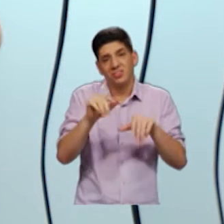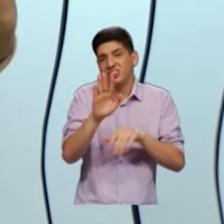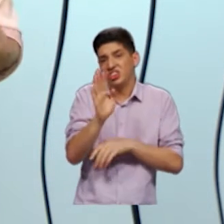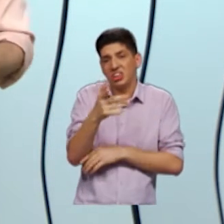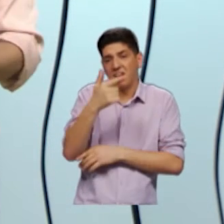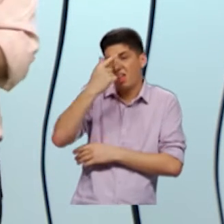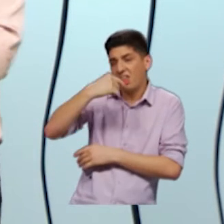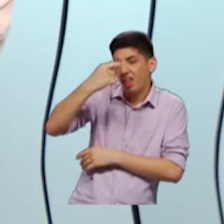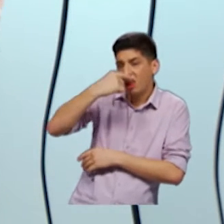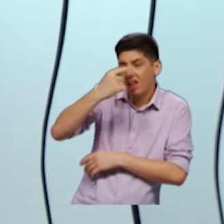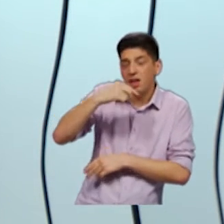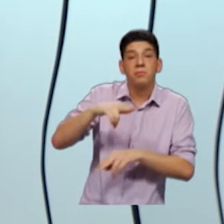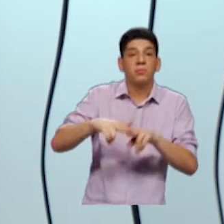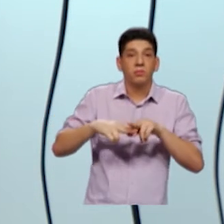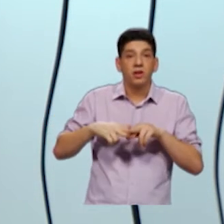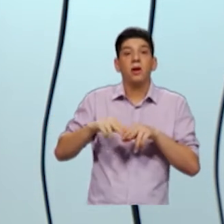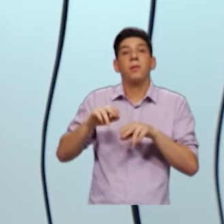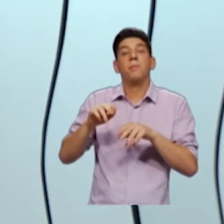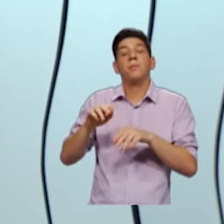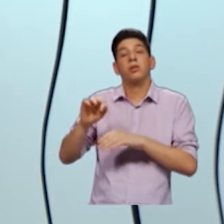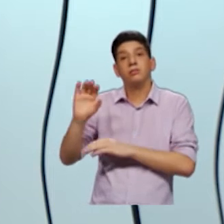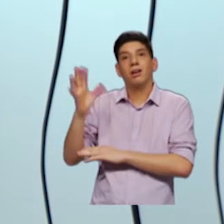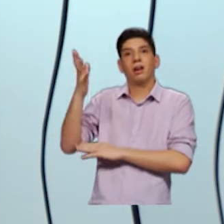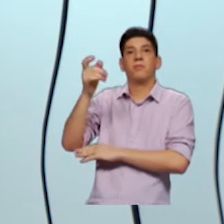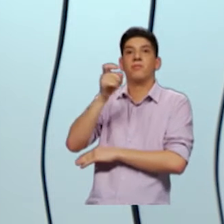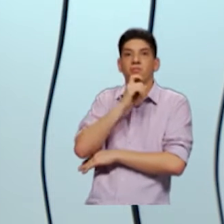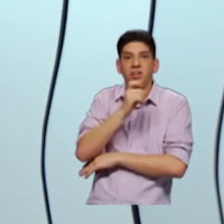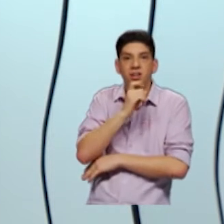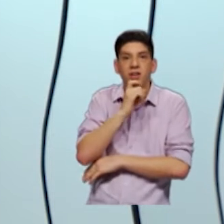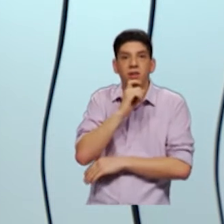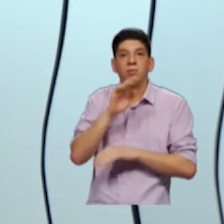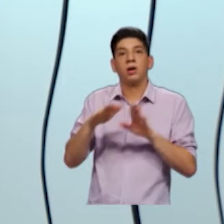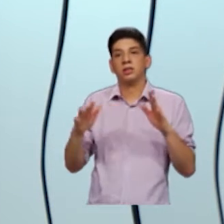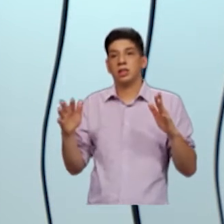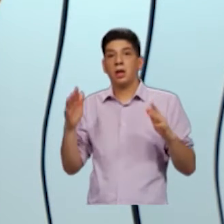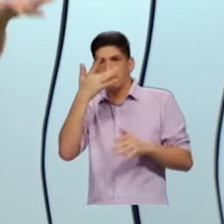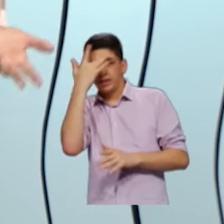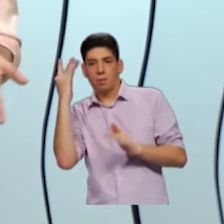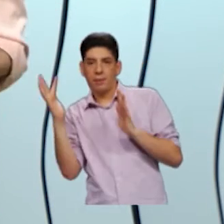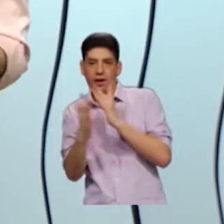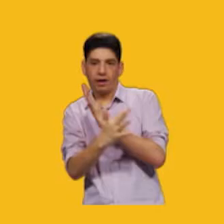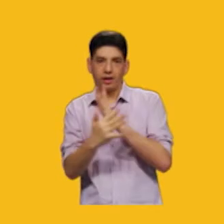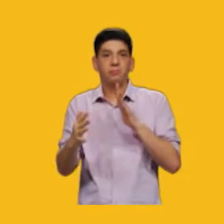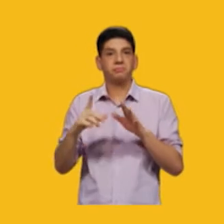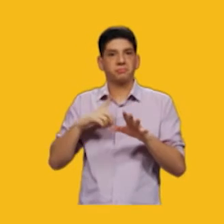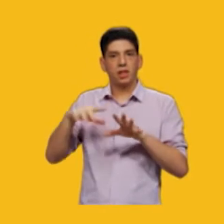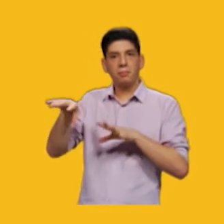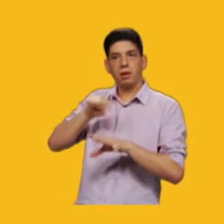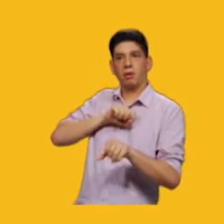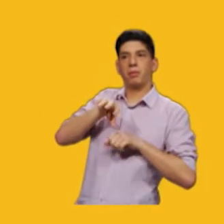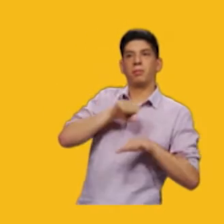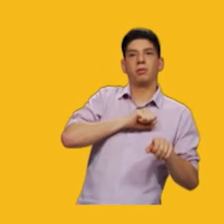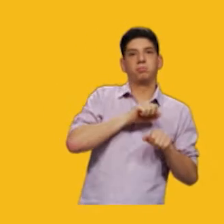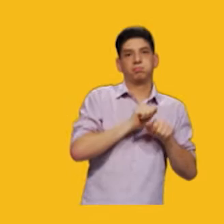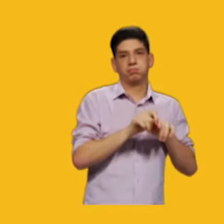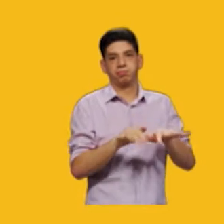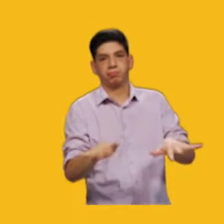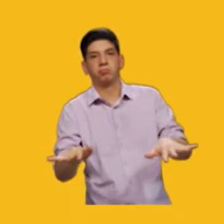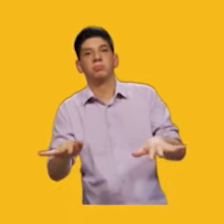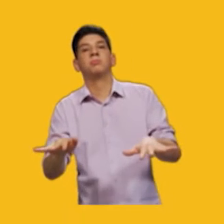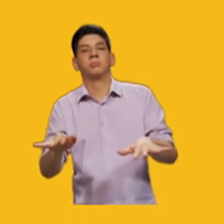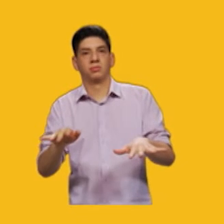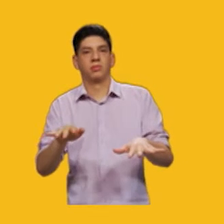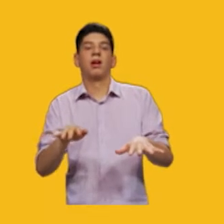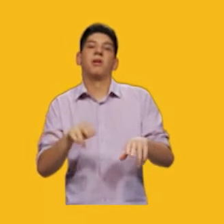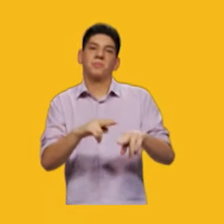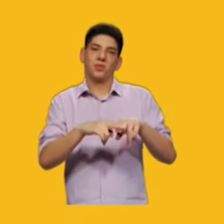do frio, onde às vezes quando você está com um aglomerado de pessoas, porque a gripe é uma doença contagiosa, ela é causada por vírus,